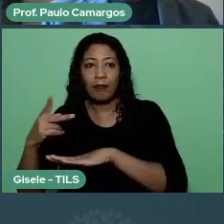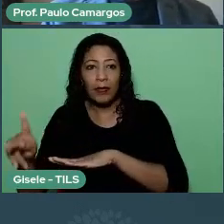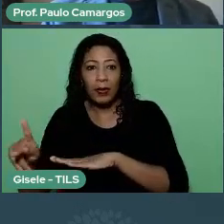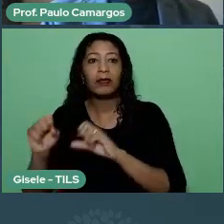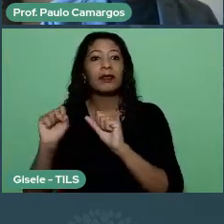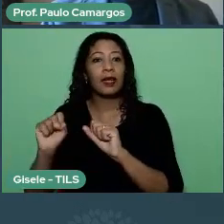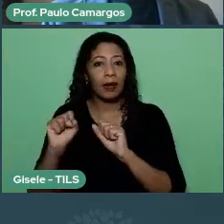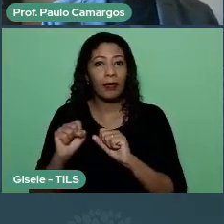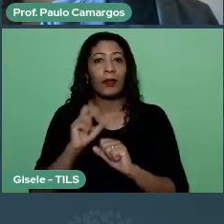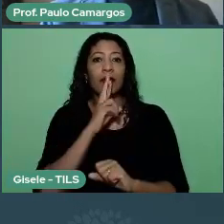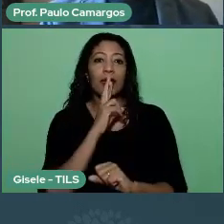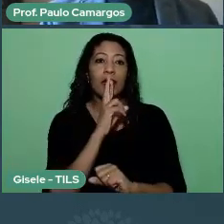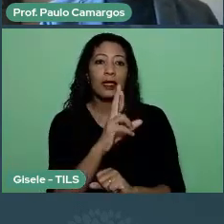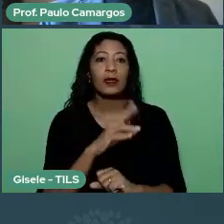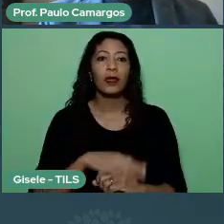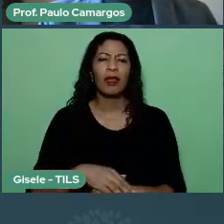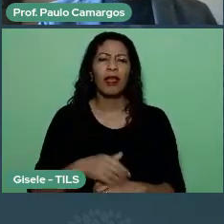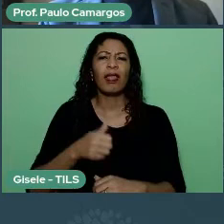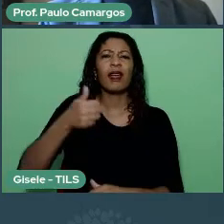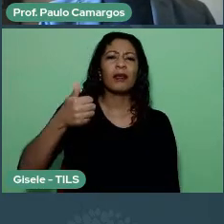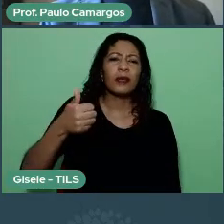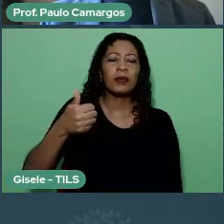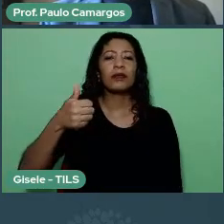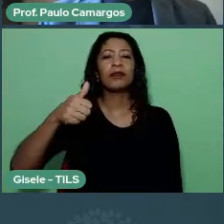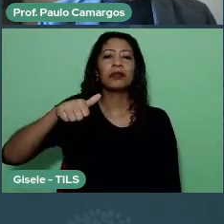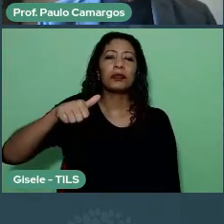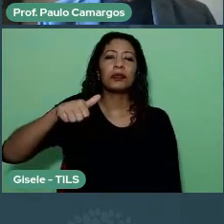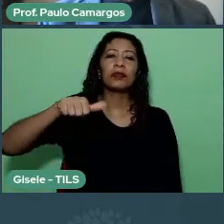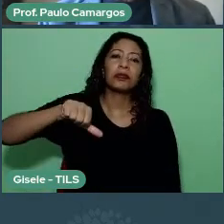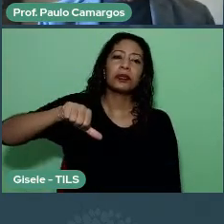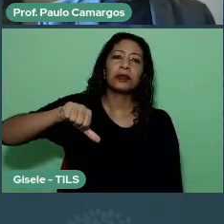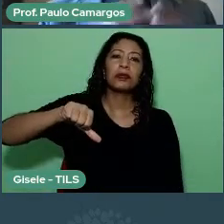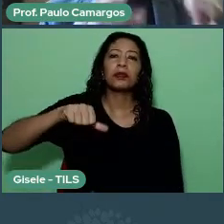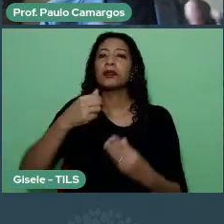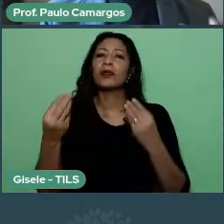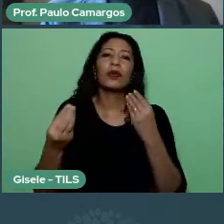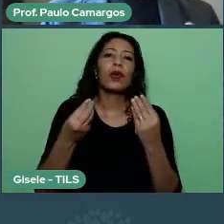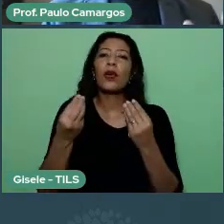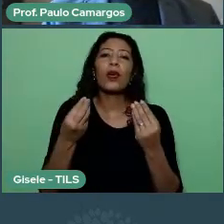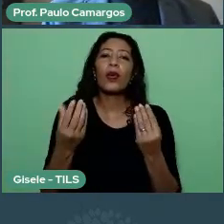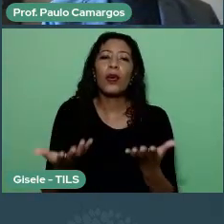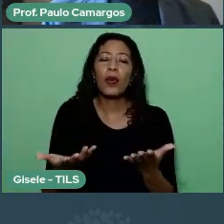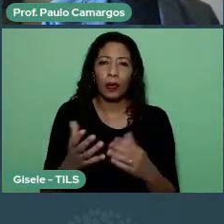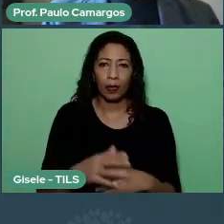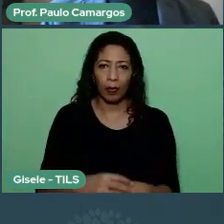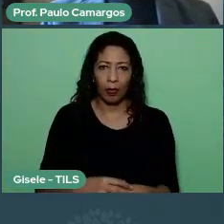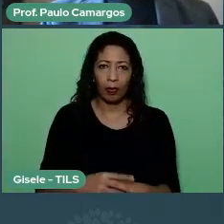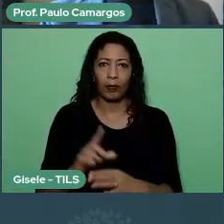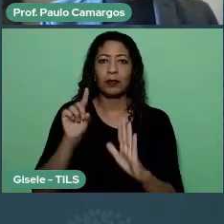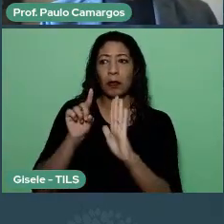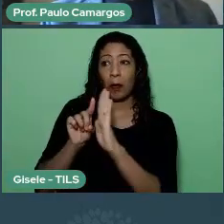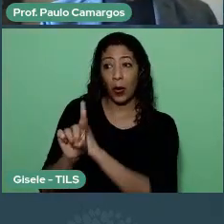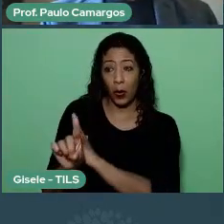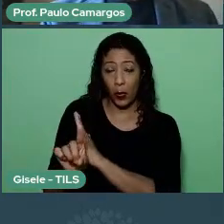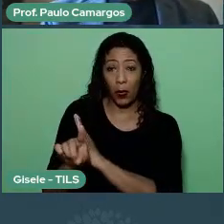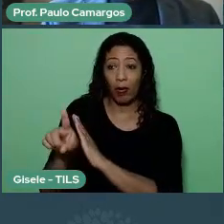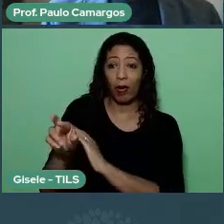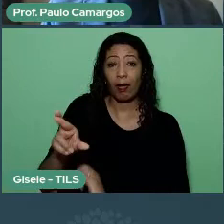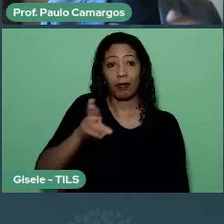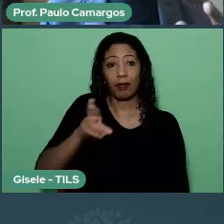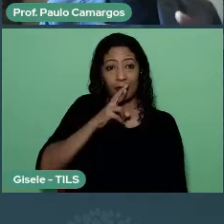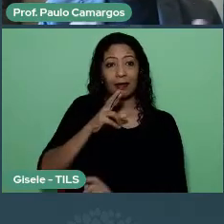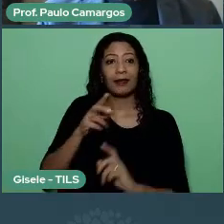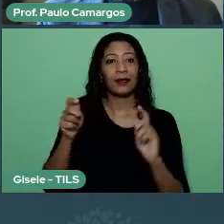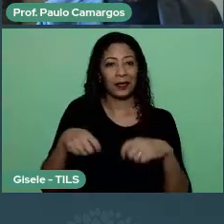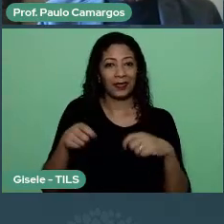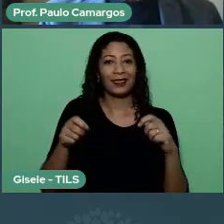as coisas estão muito ruins para ela ou muito boas para ela, dependendo da pergunta que está sendo feita.